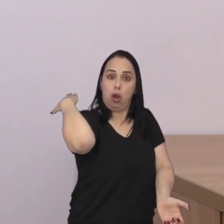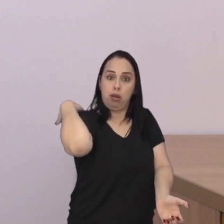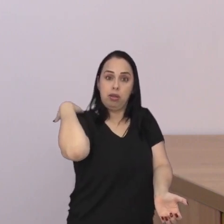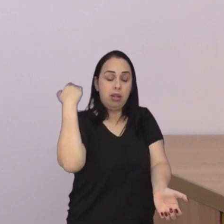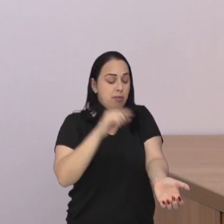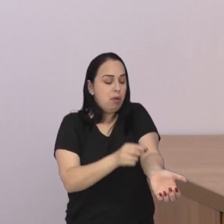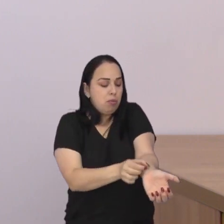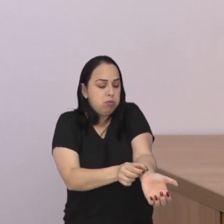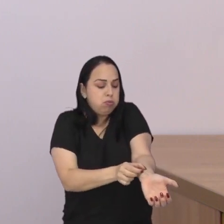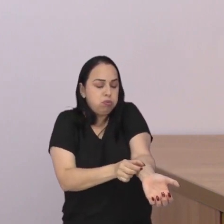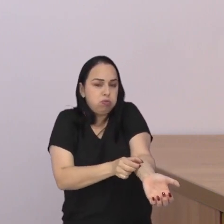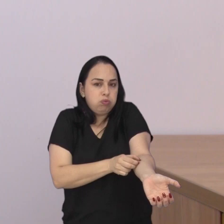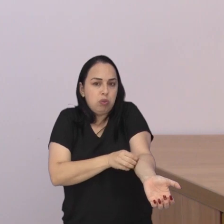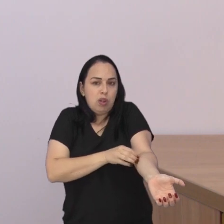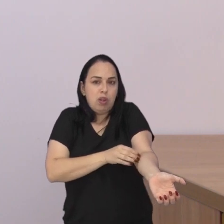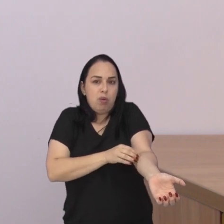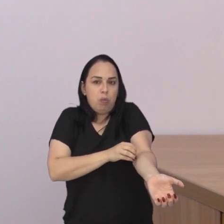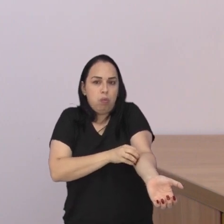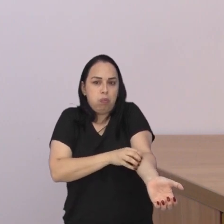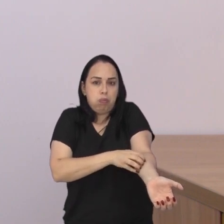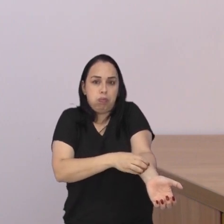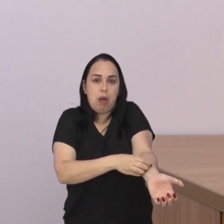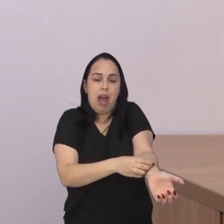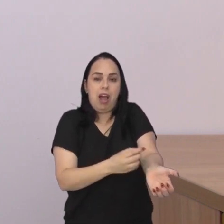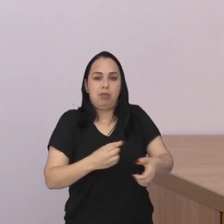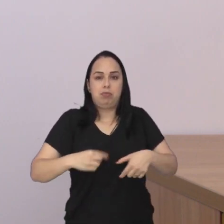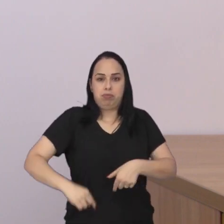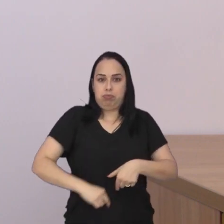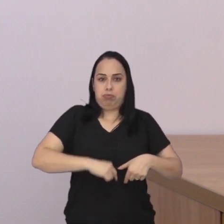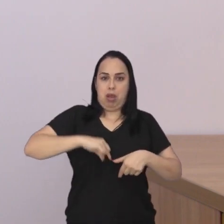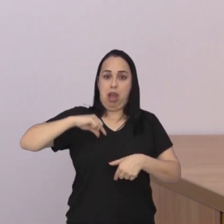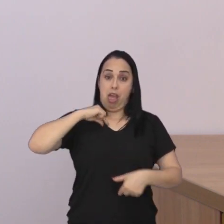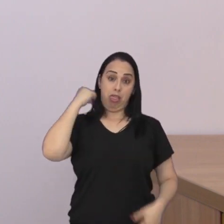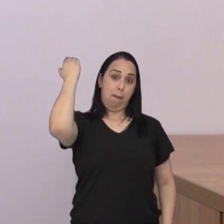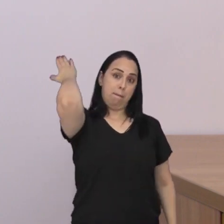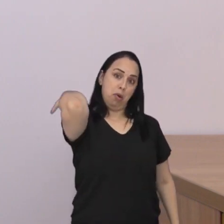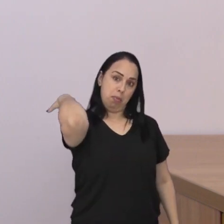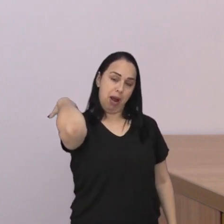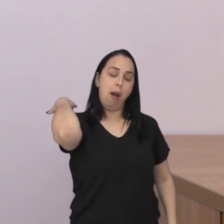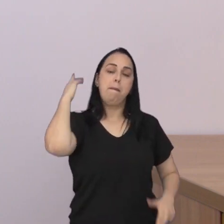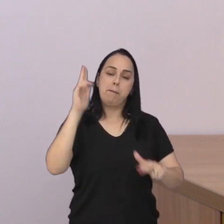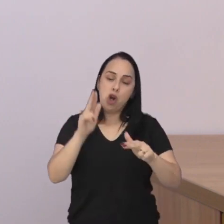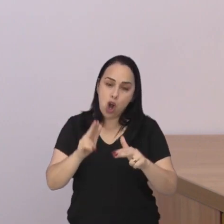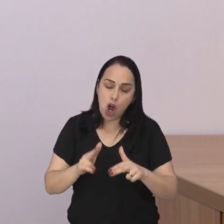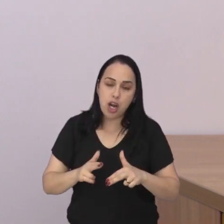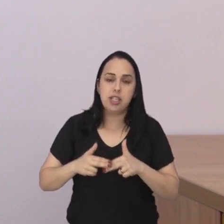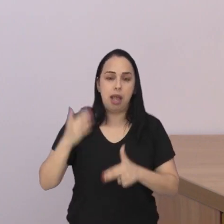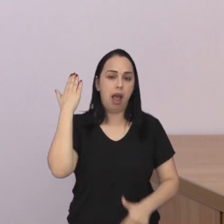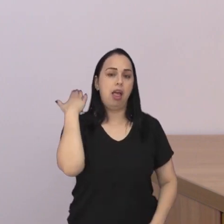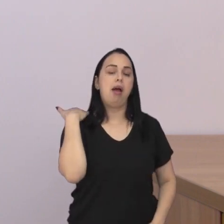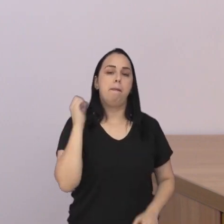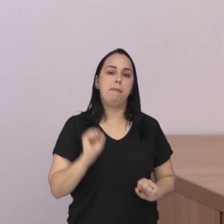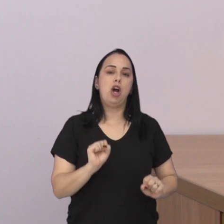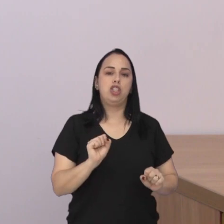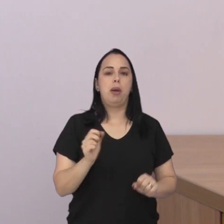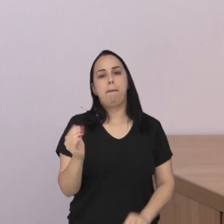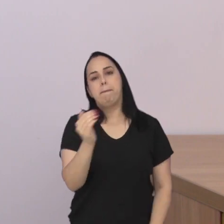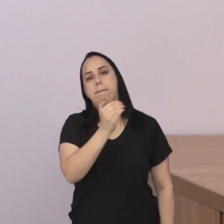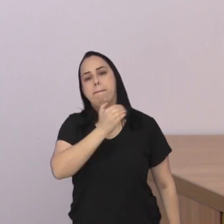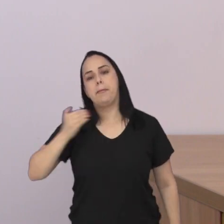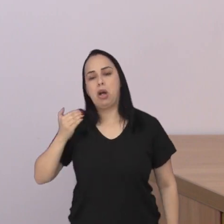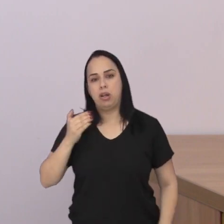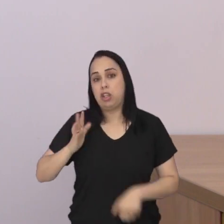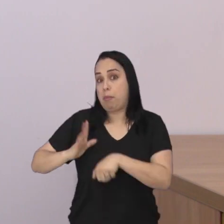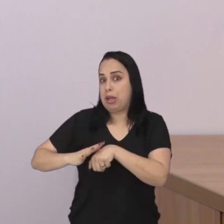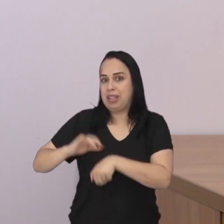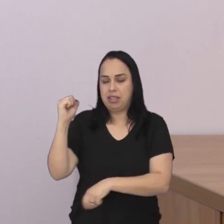membros inferiores, na região pélvica, e esse coágulo ele vai para o pulmão, que é a embolia pulmonar. Então, a embolia pulmonar,